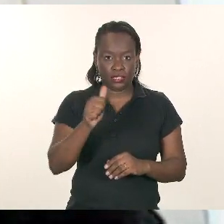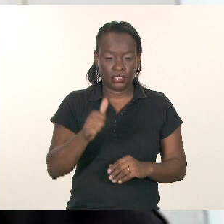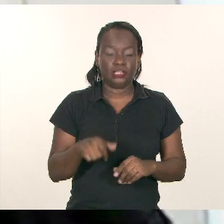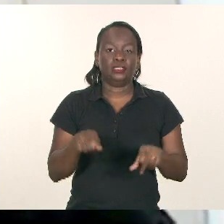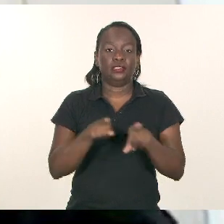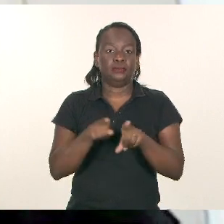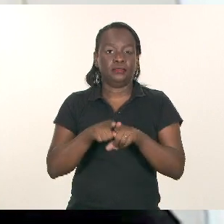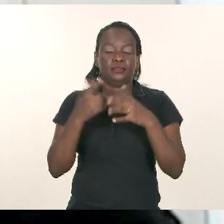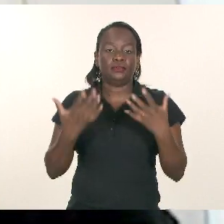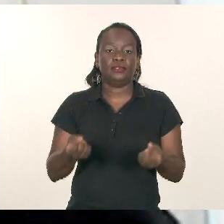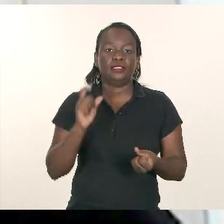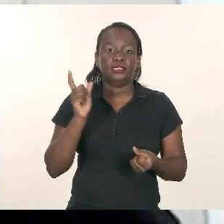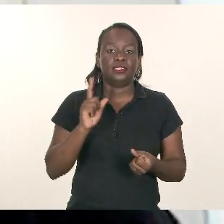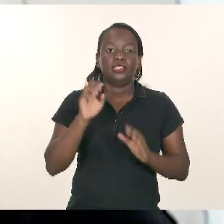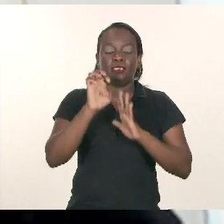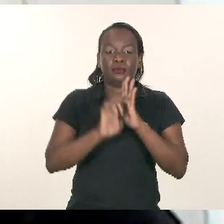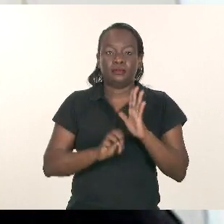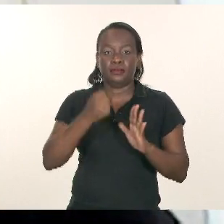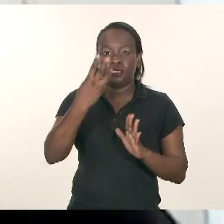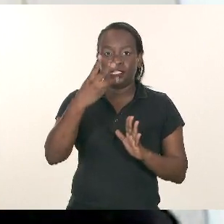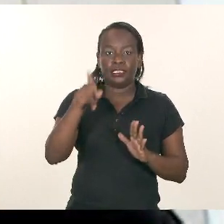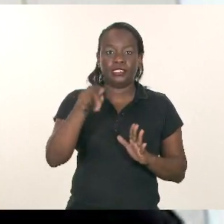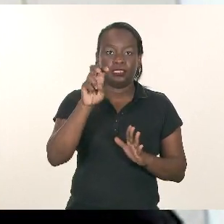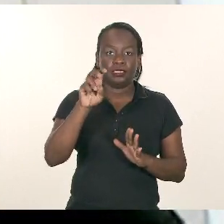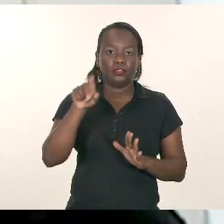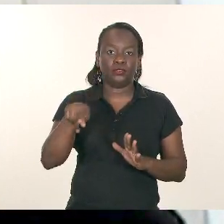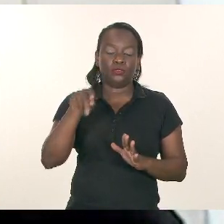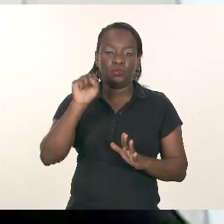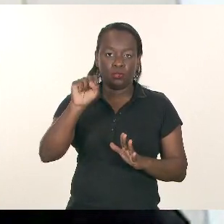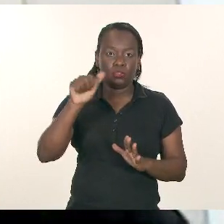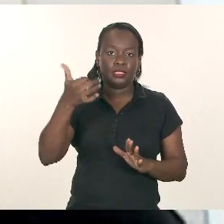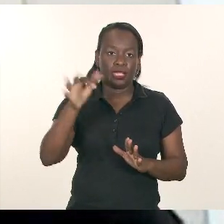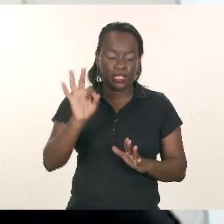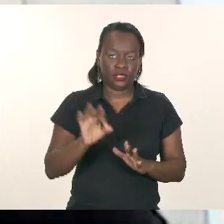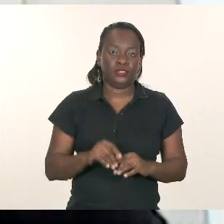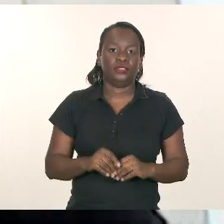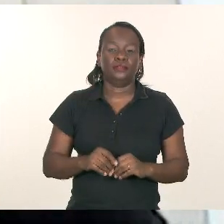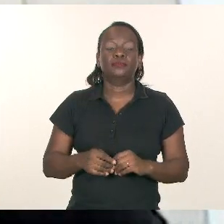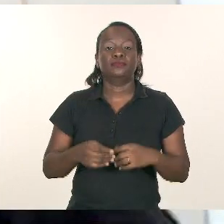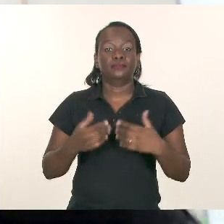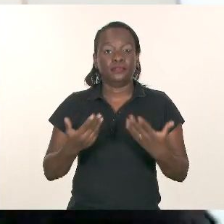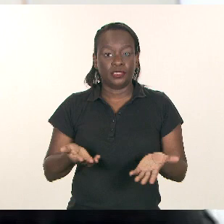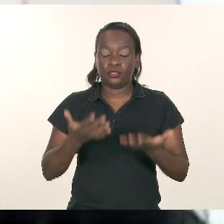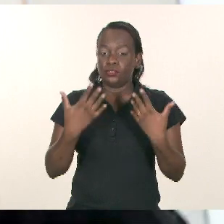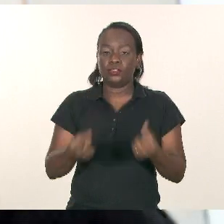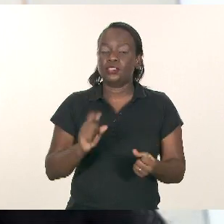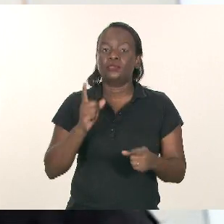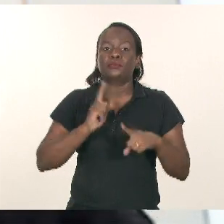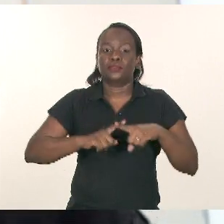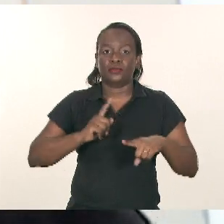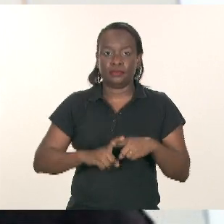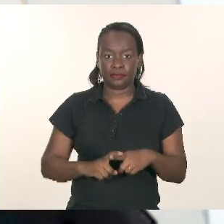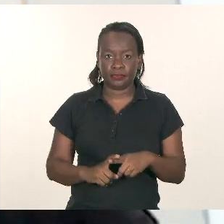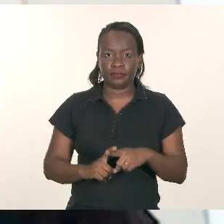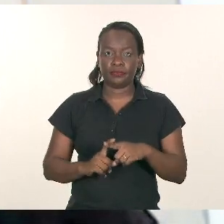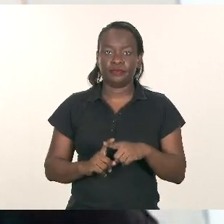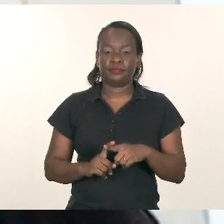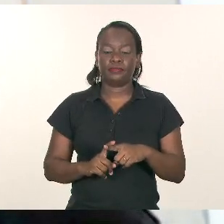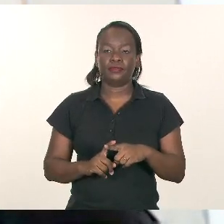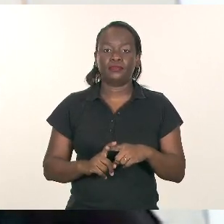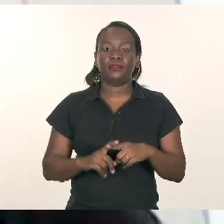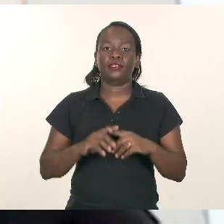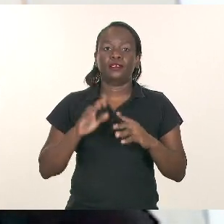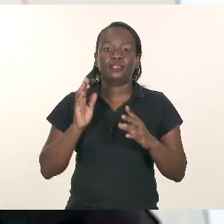e contrário às emendas 3, 5, 8 e 10. A contrariedade, né, é